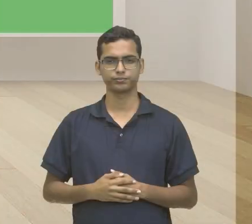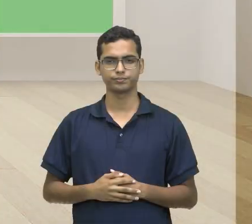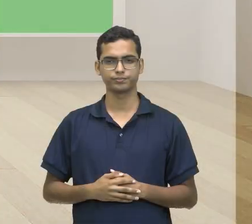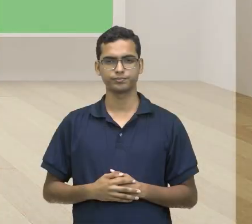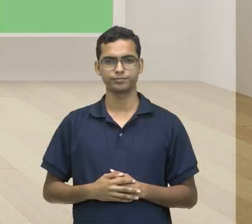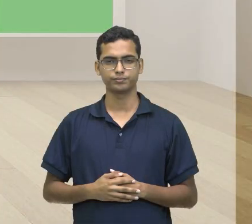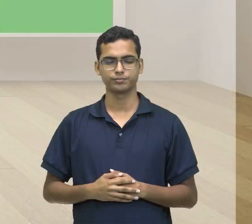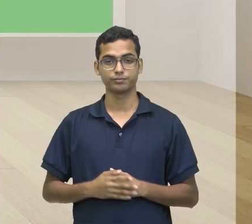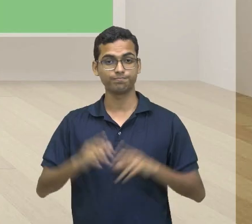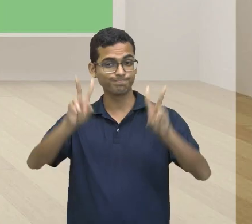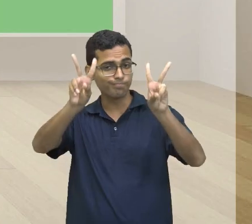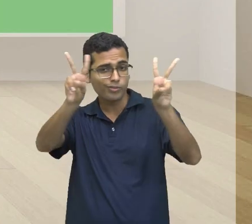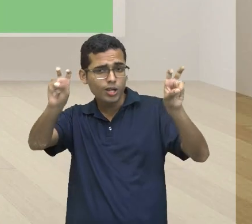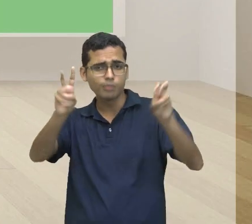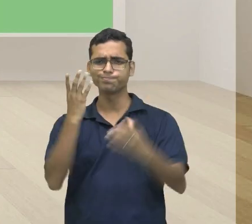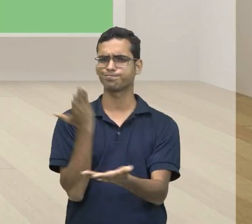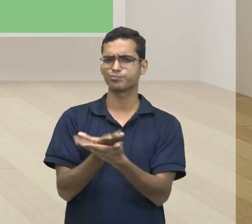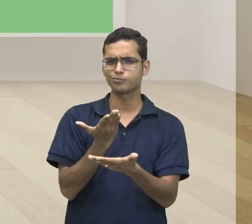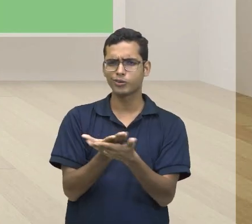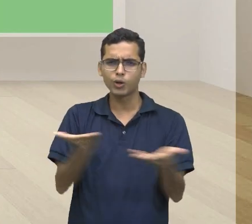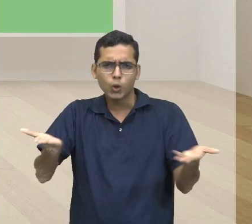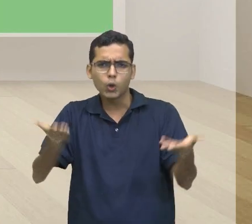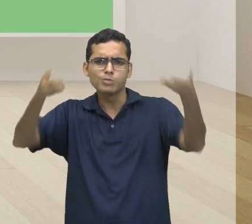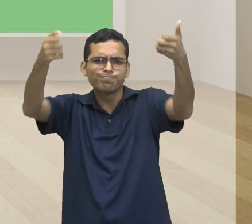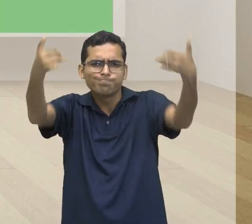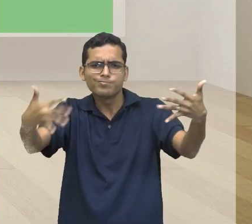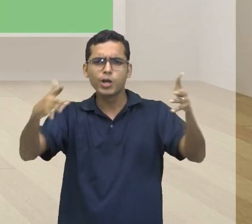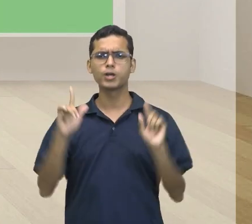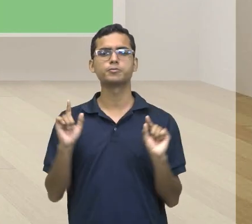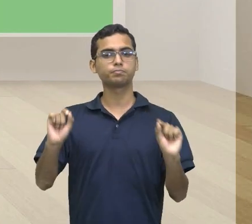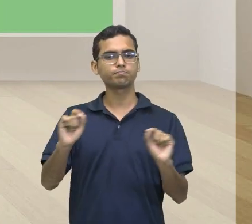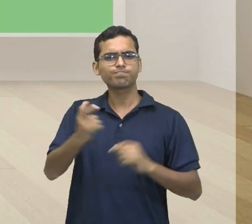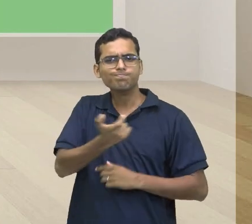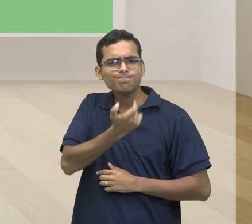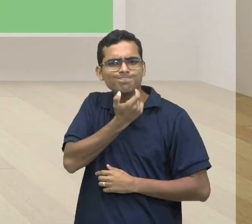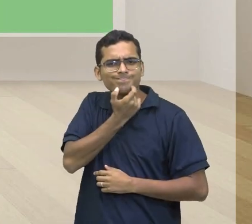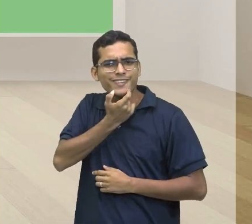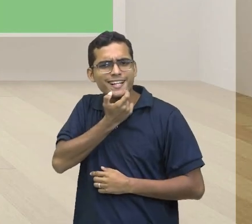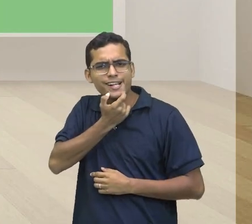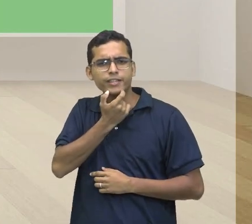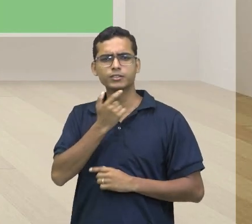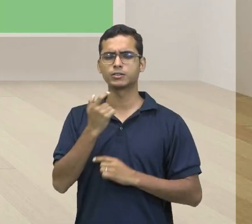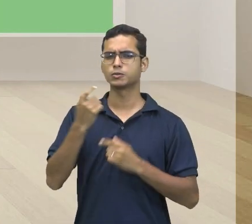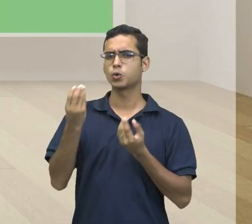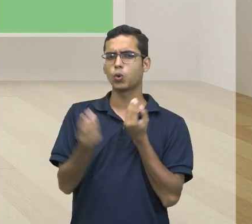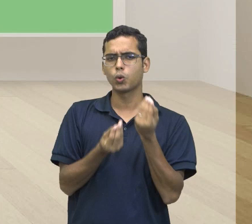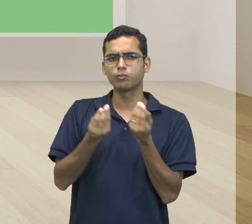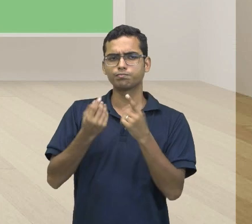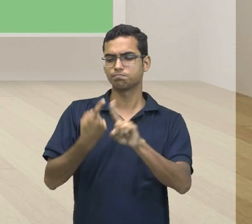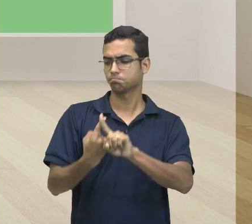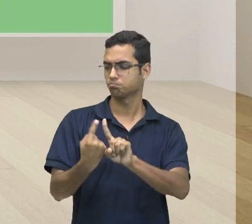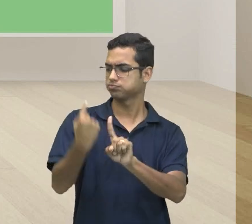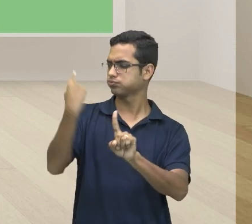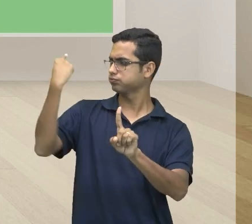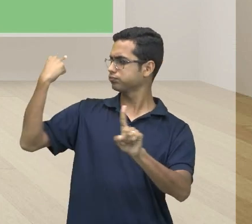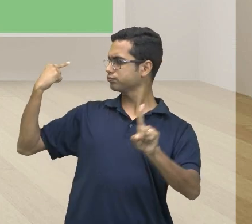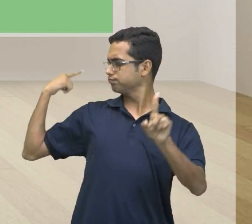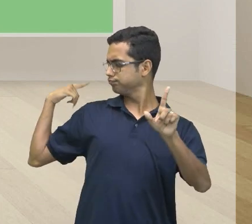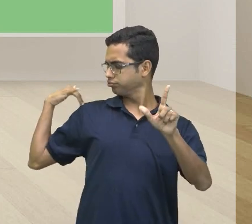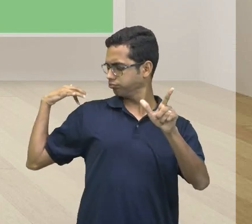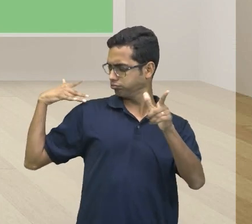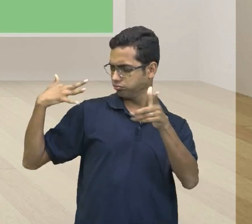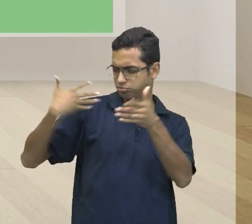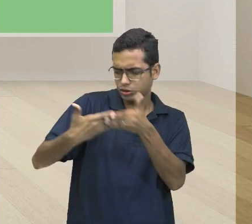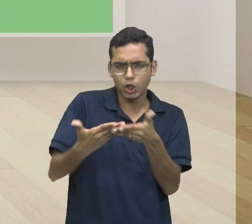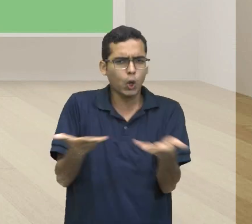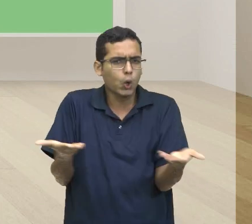Então, o tema da nossa aula de hoje vai tratar de como a língua inglesa se tornou o que é hoje. Nós sabemos que a língua inglesa hoje é